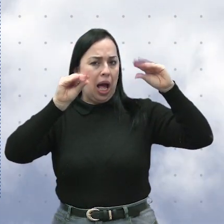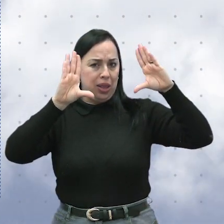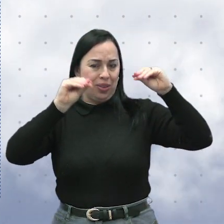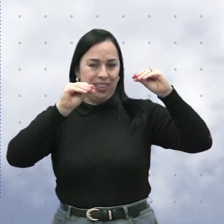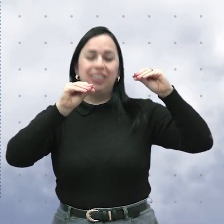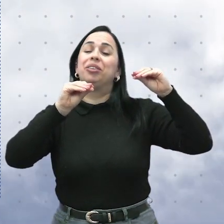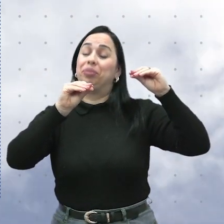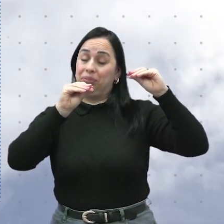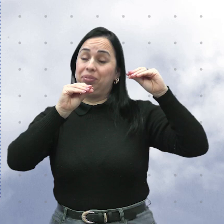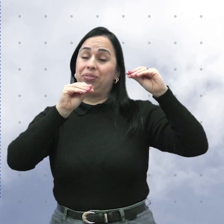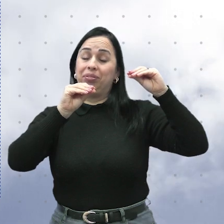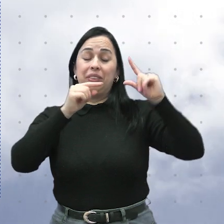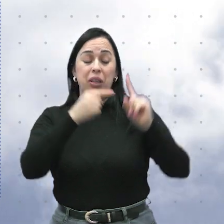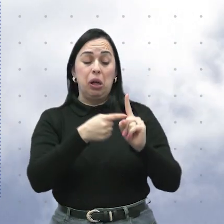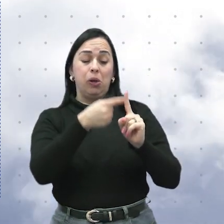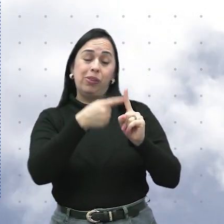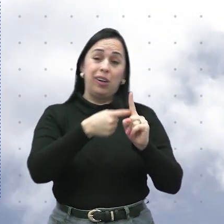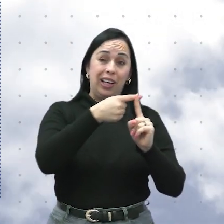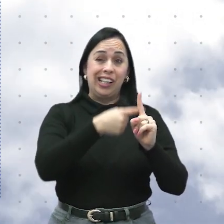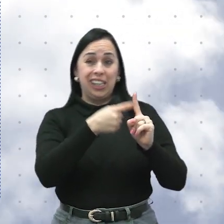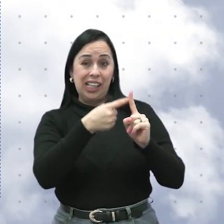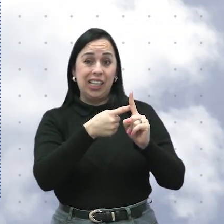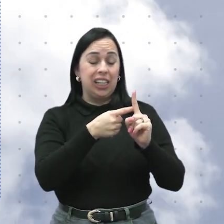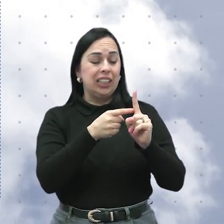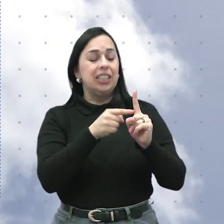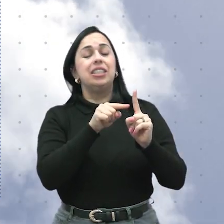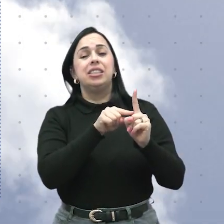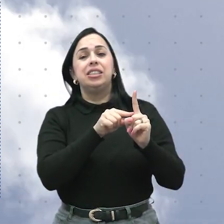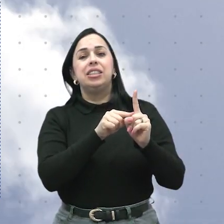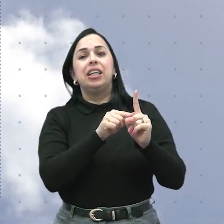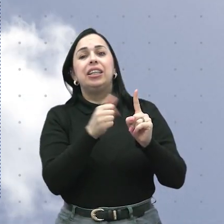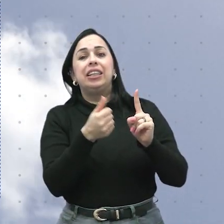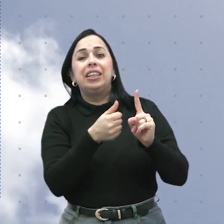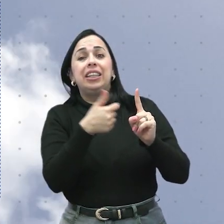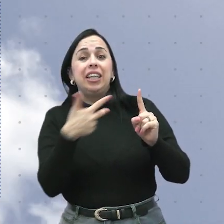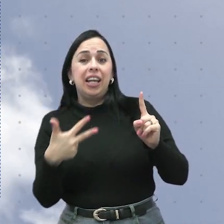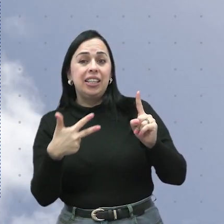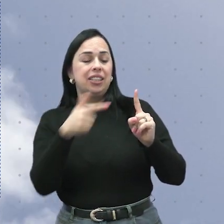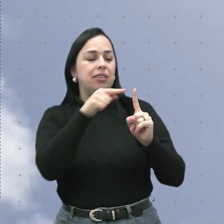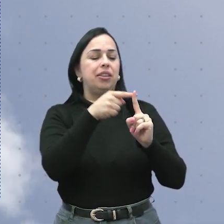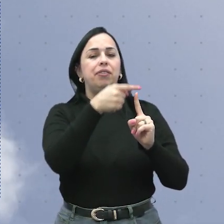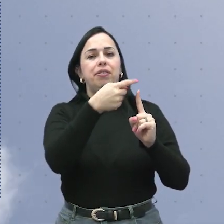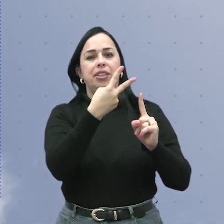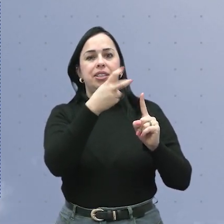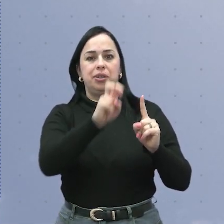o início da noite. Os termômetros variam entre 13 e 25 graus.